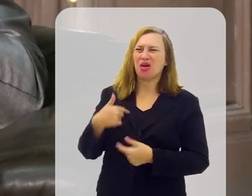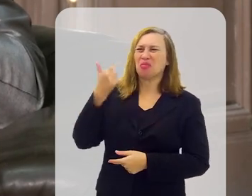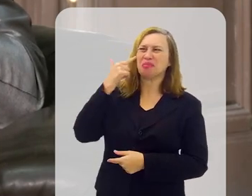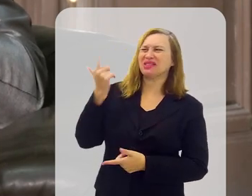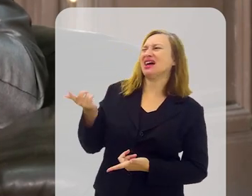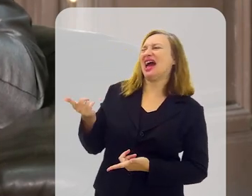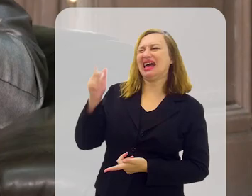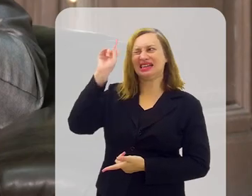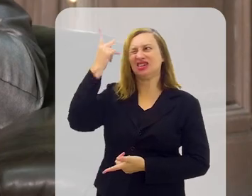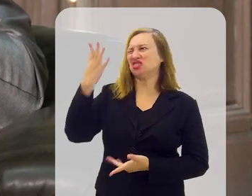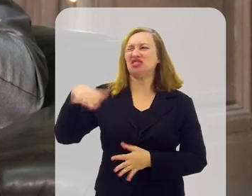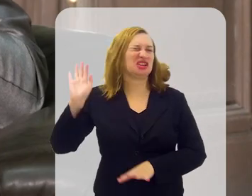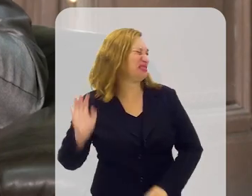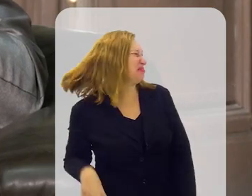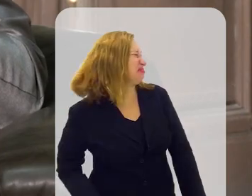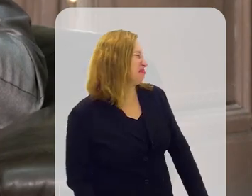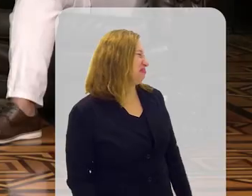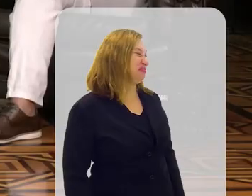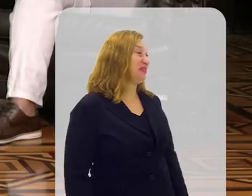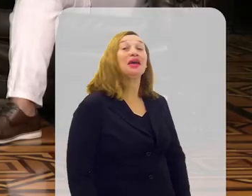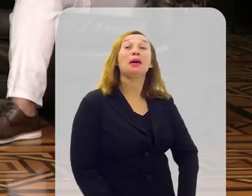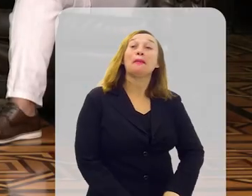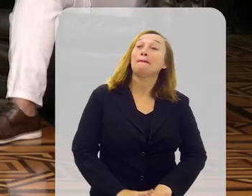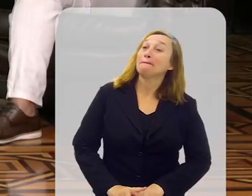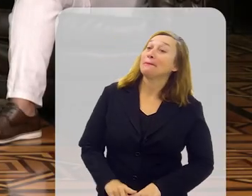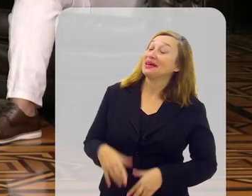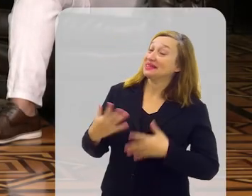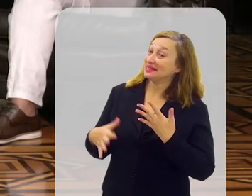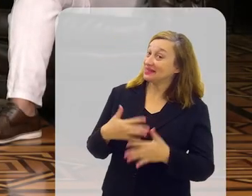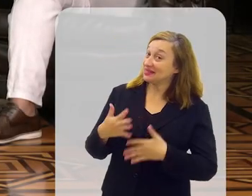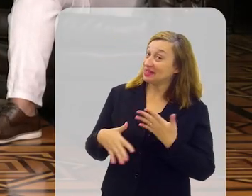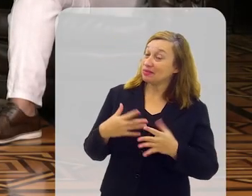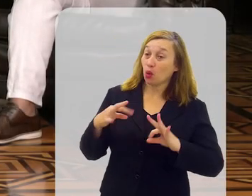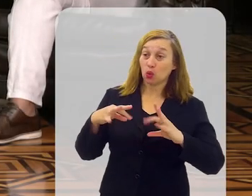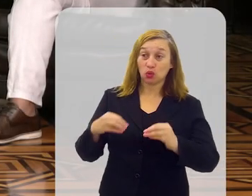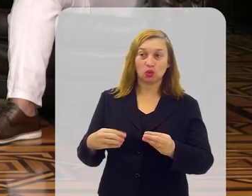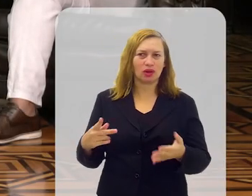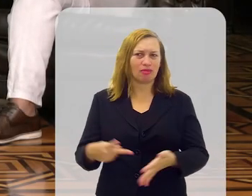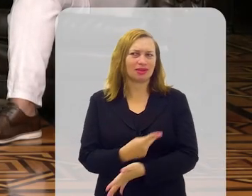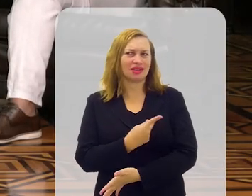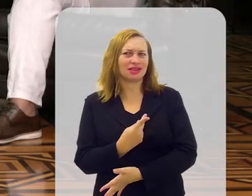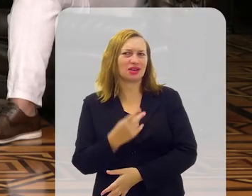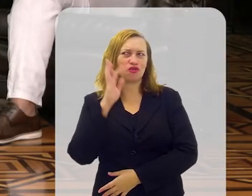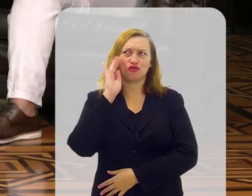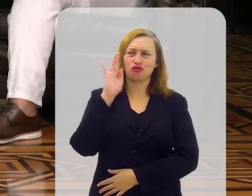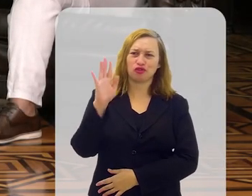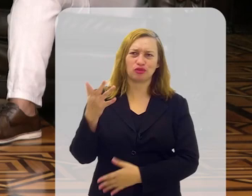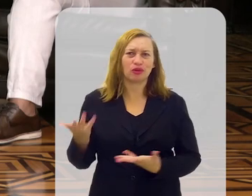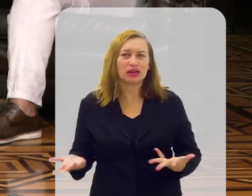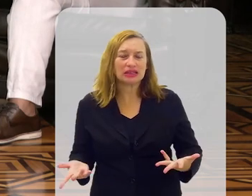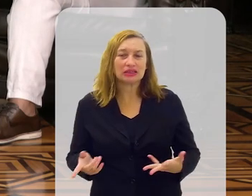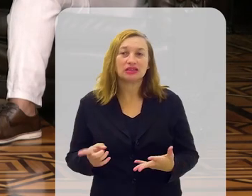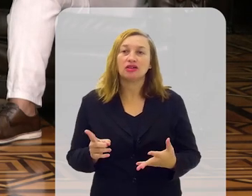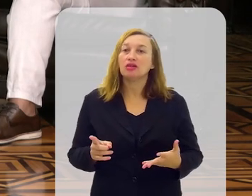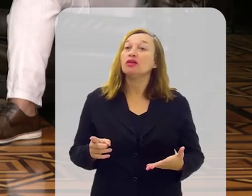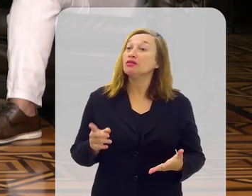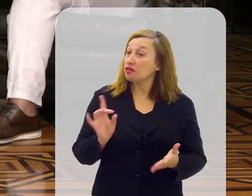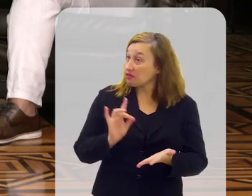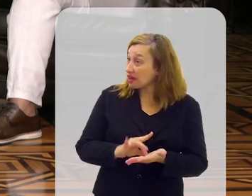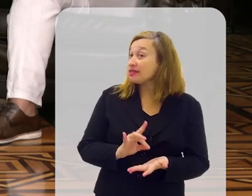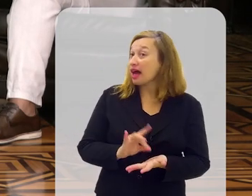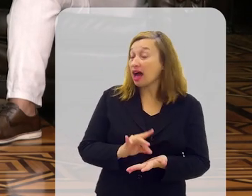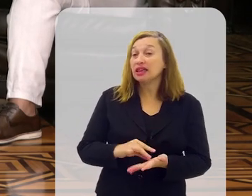eu pensando, isso é história. Mas, você alegrou demais com tudo que aconteceu, rapaz, viajou. Rapaz, mas